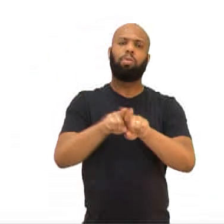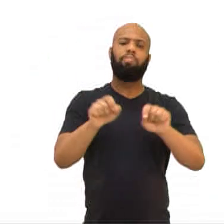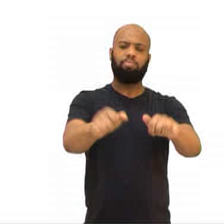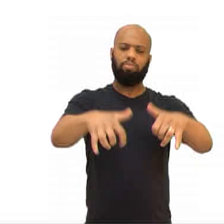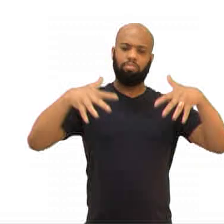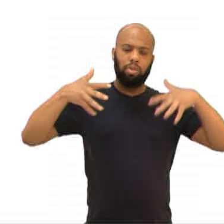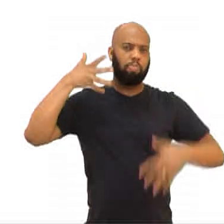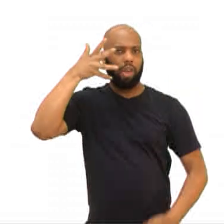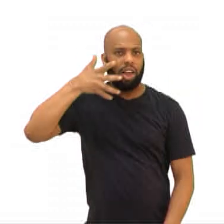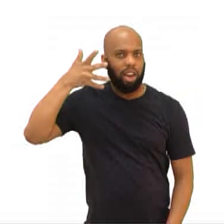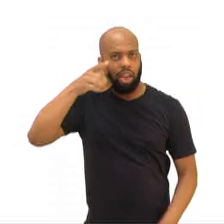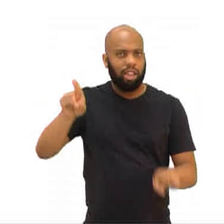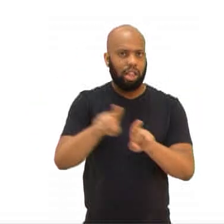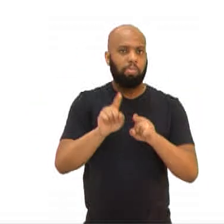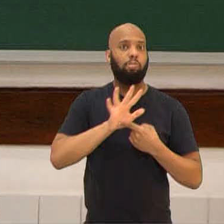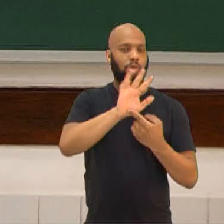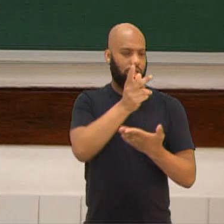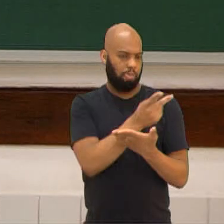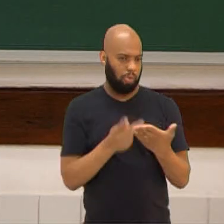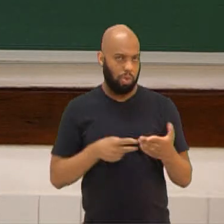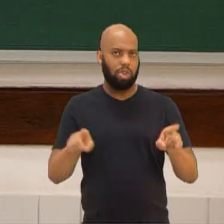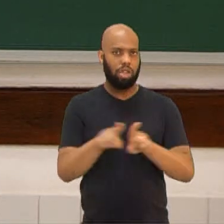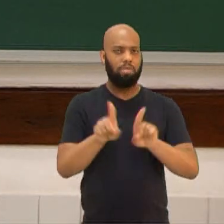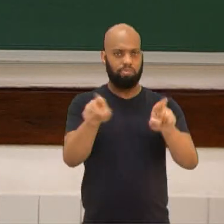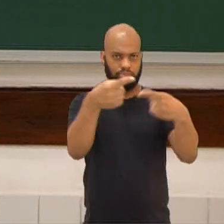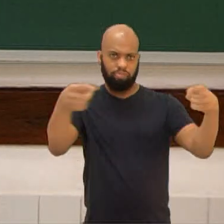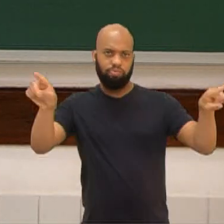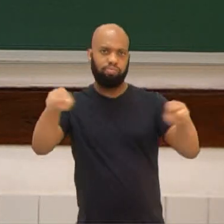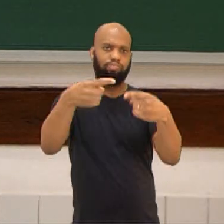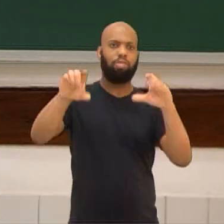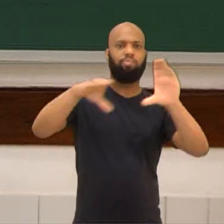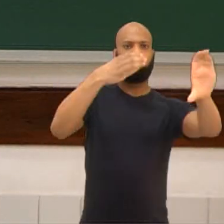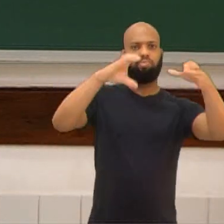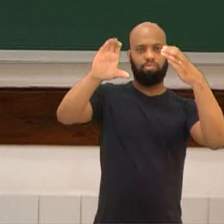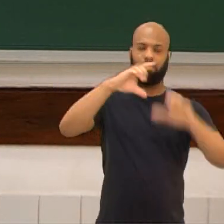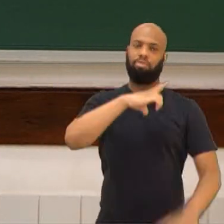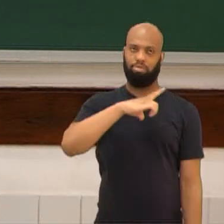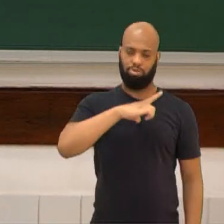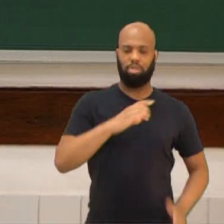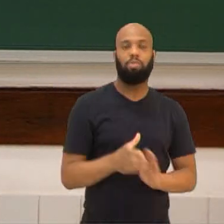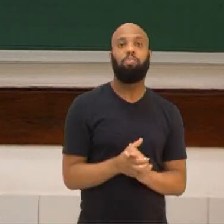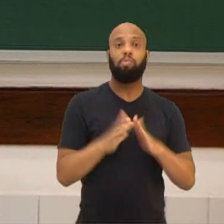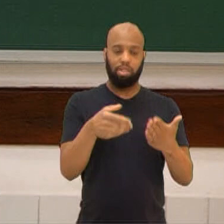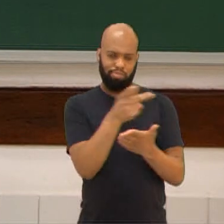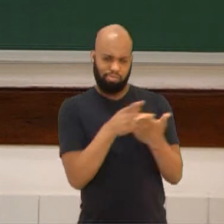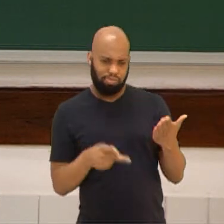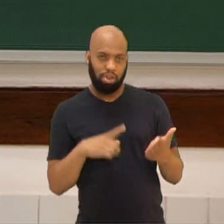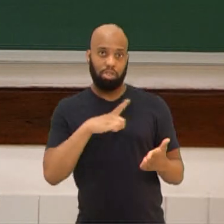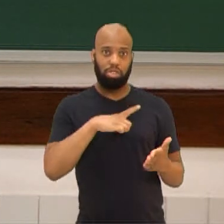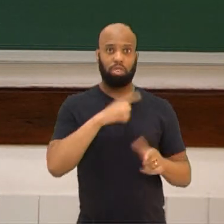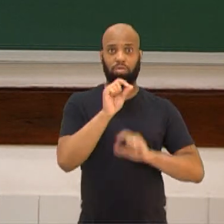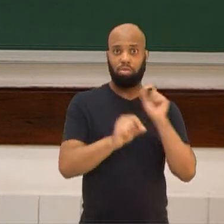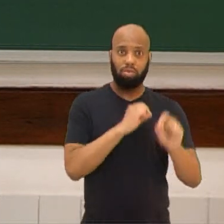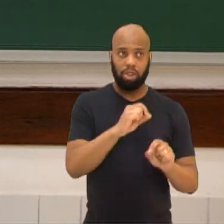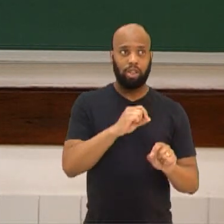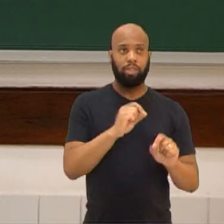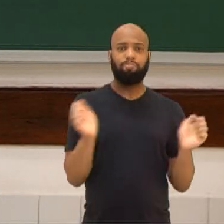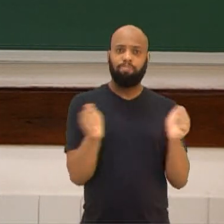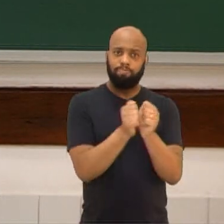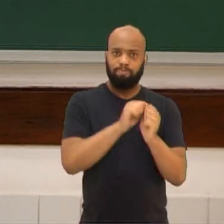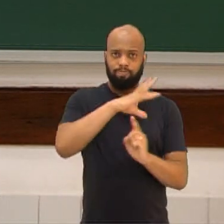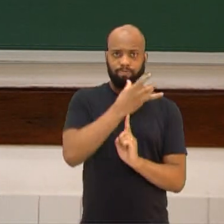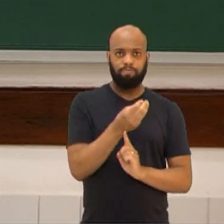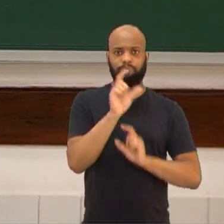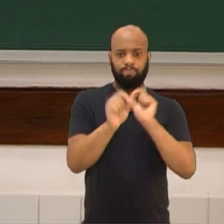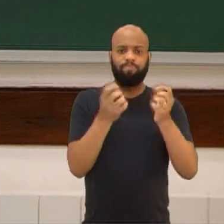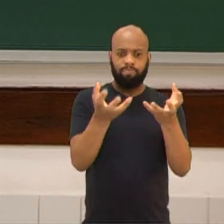e poética e apresentações musicais. Então, eles foram, os poetas e escritores, que eram quase como críticos de arte, eles estavam